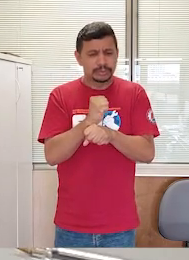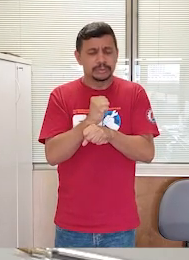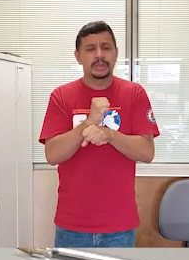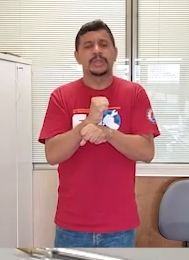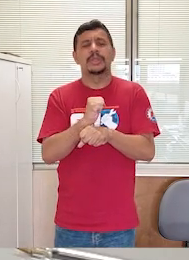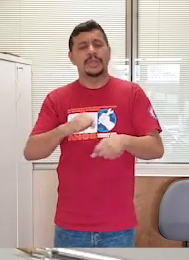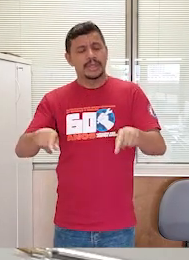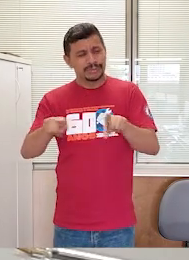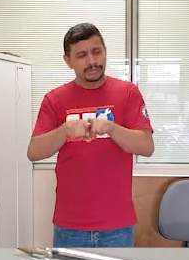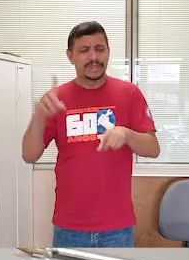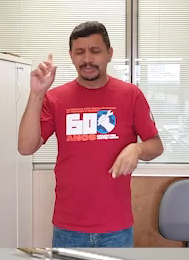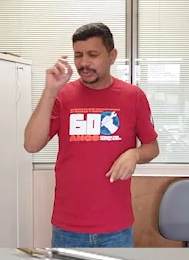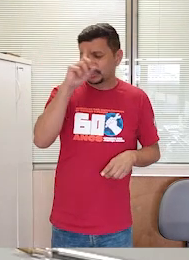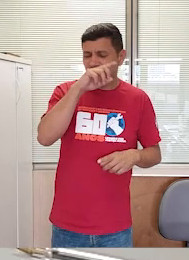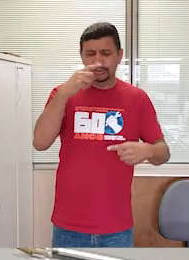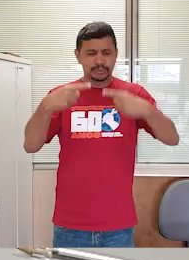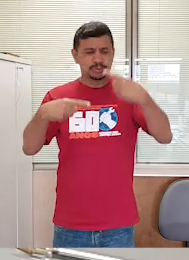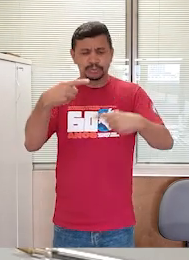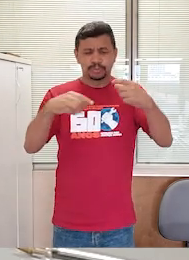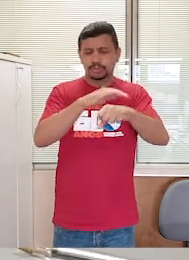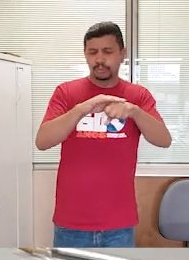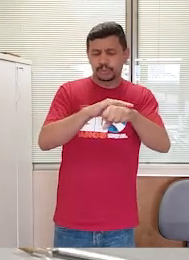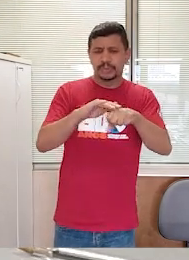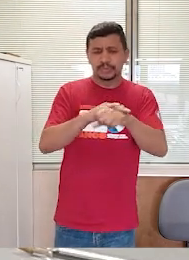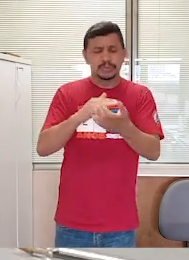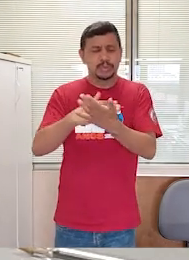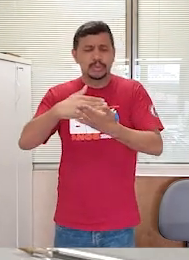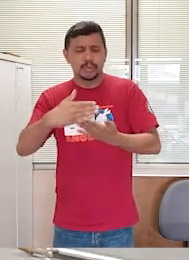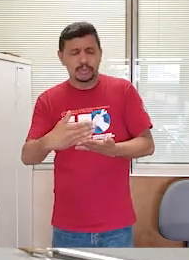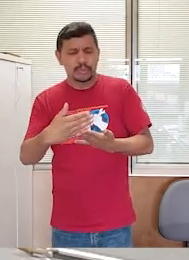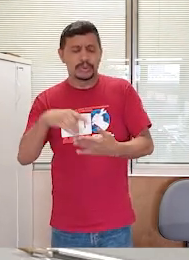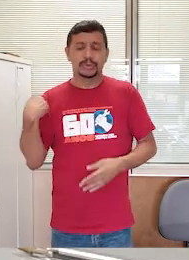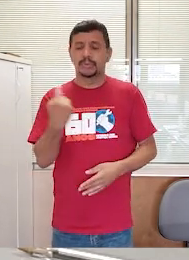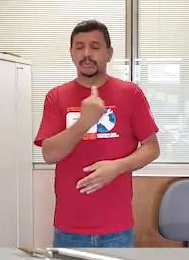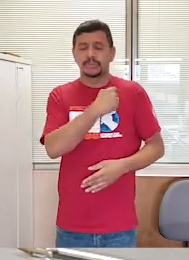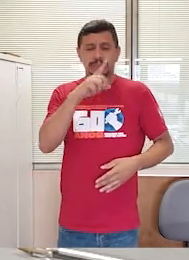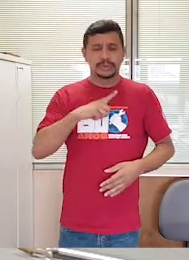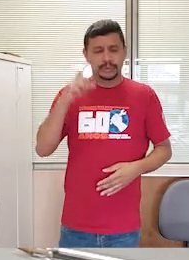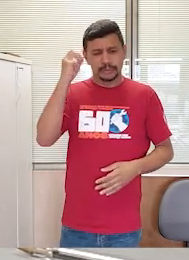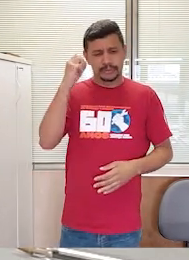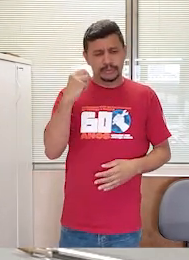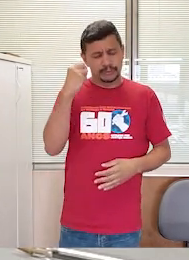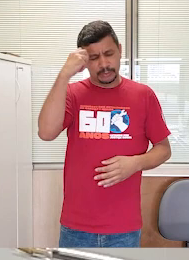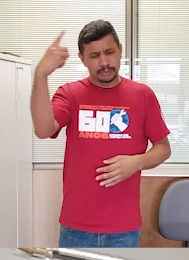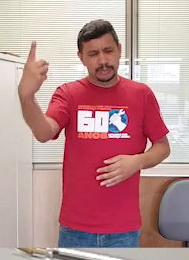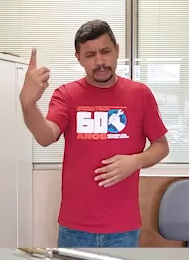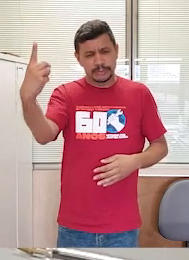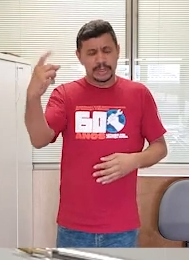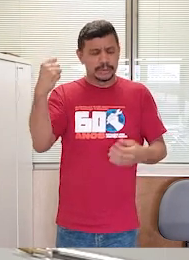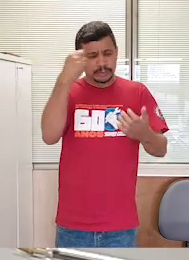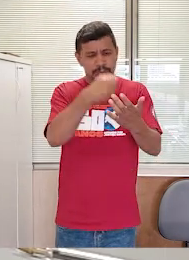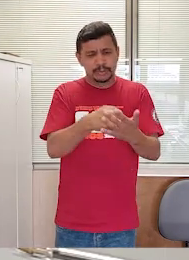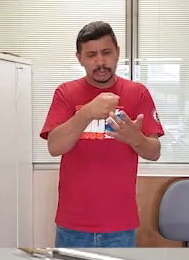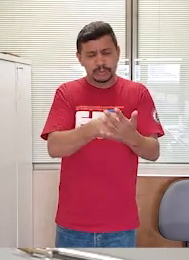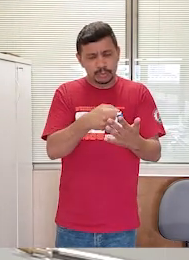as negociações foram extremamente difíceis já no início. Então, nós temos uma esperança e uma luta